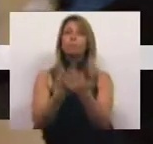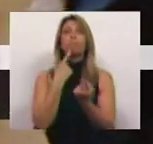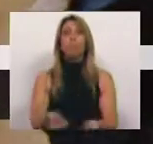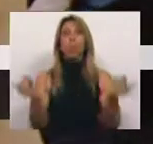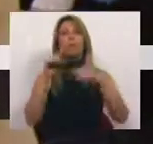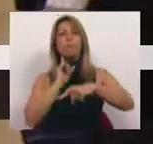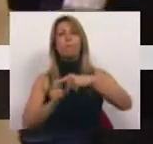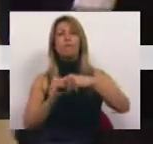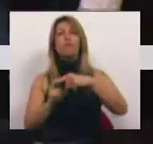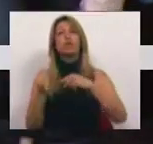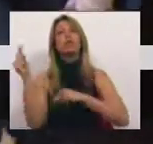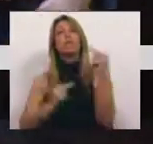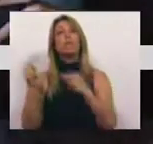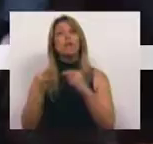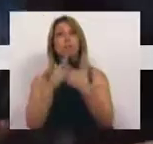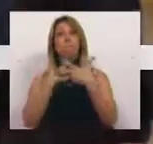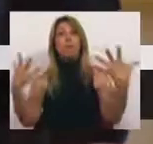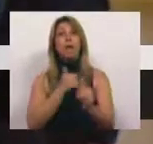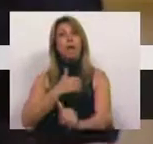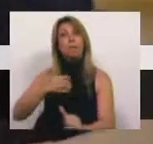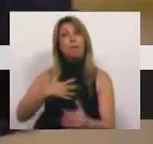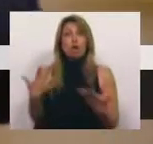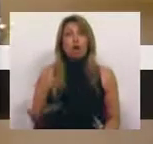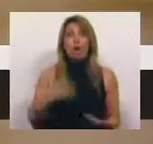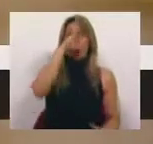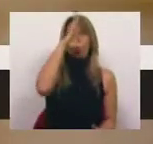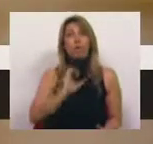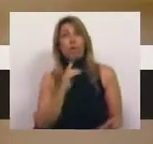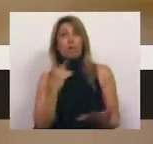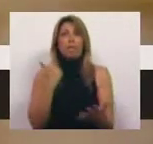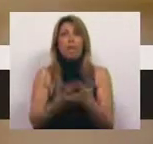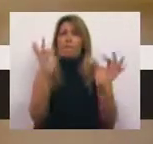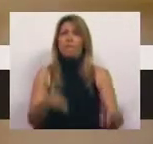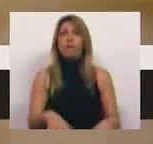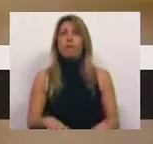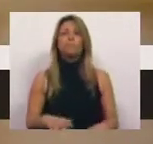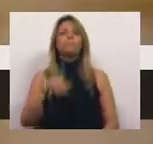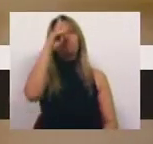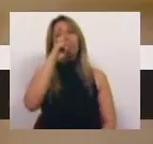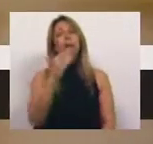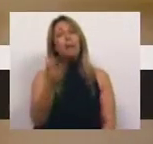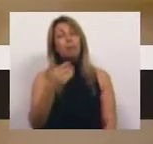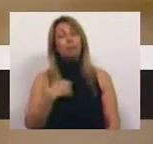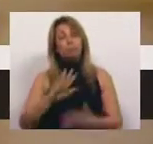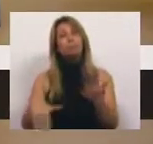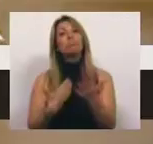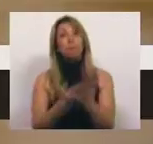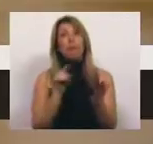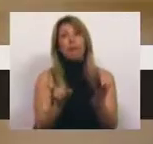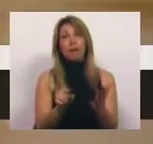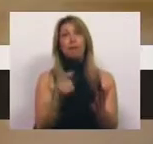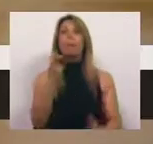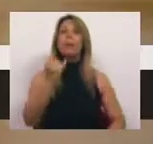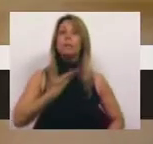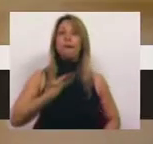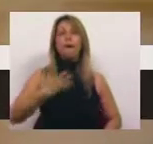benefícios fiscais para as grandes empresas que o atual Governo pôs termo. Recorde-se, nomeadamente, que com essa proposta o PSD